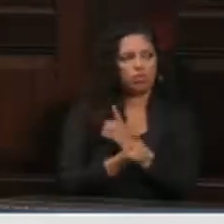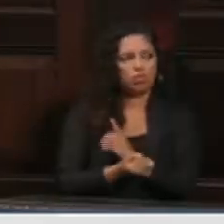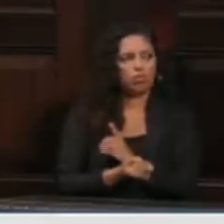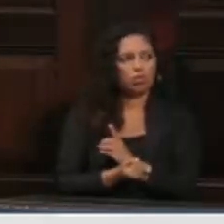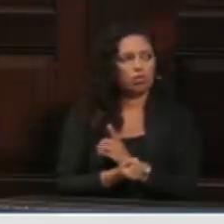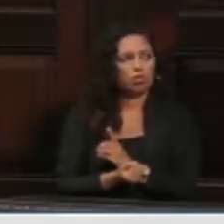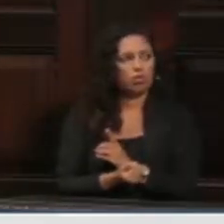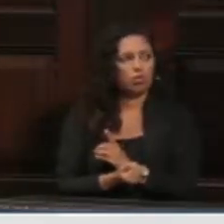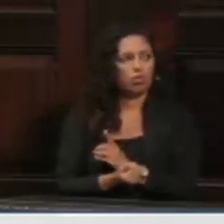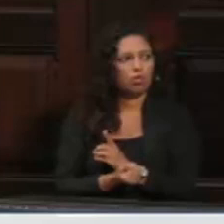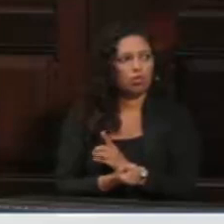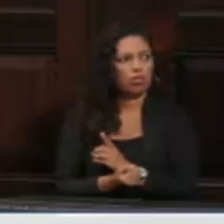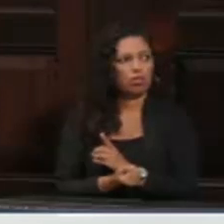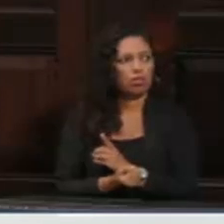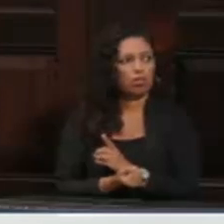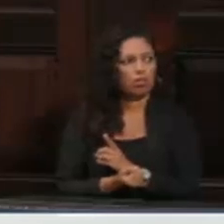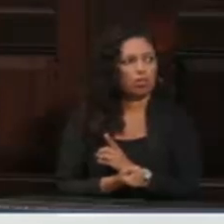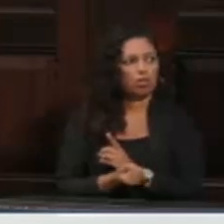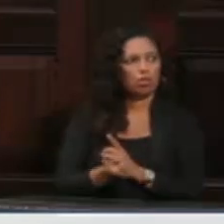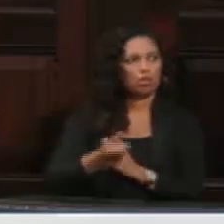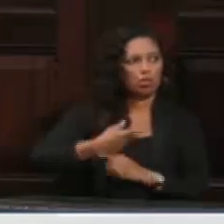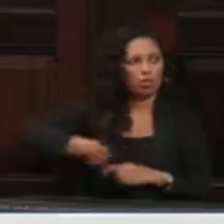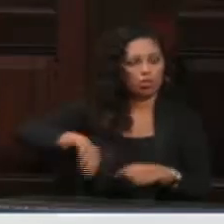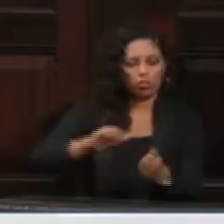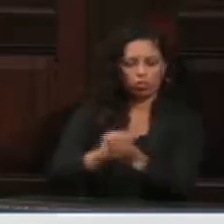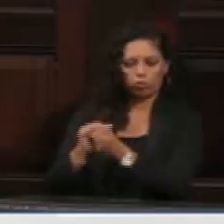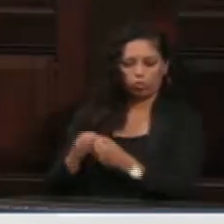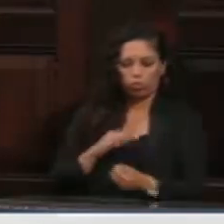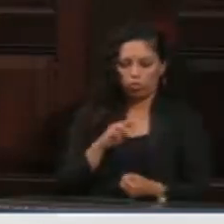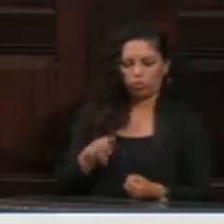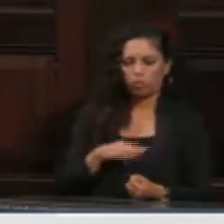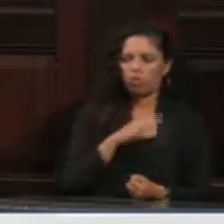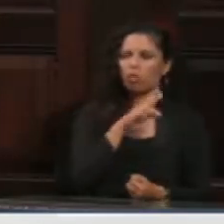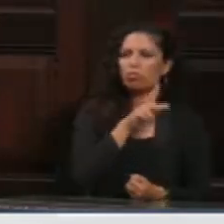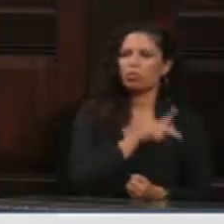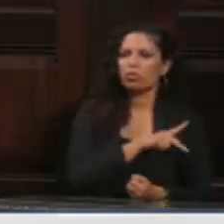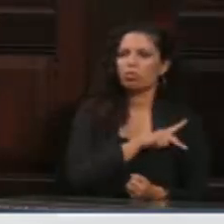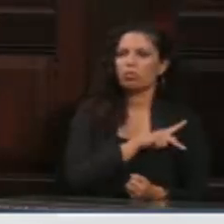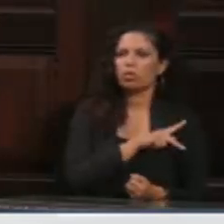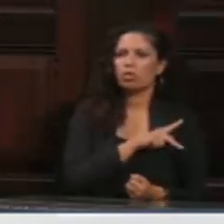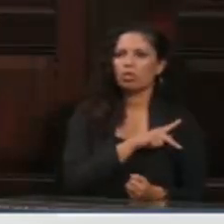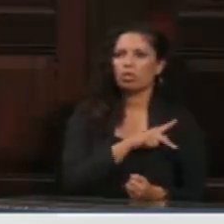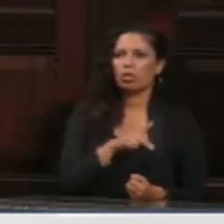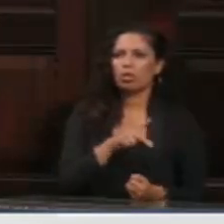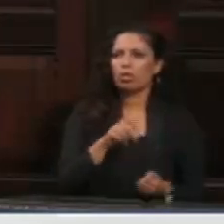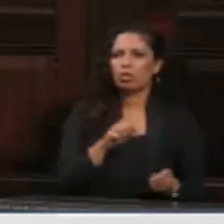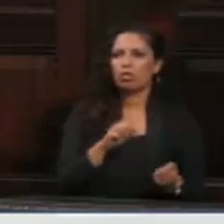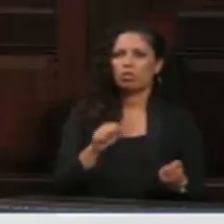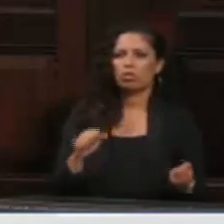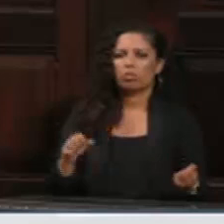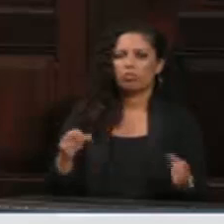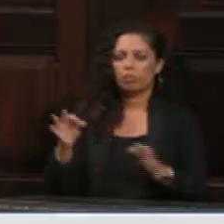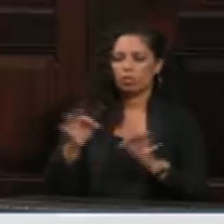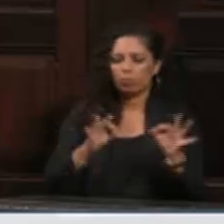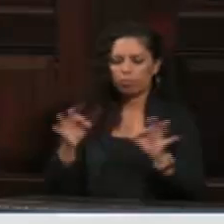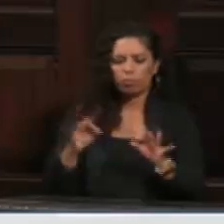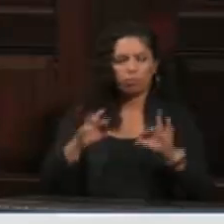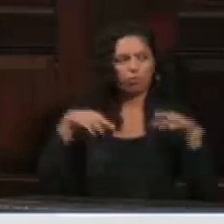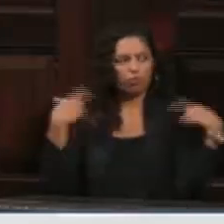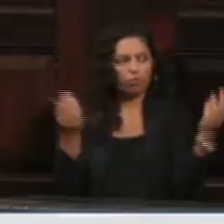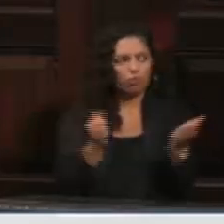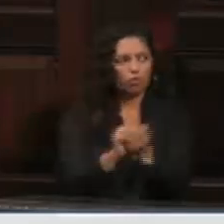audiência pública agendada no Ministério Público a partir da organização coletiva